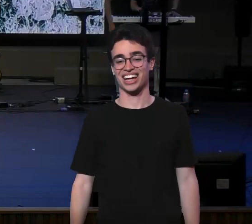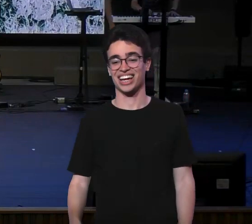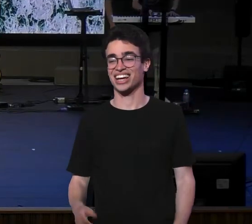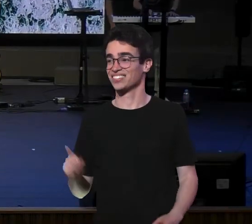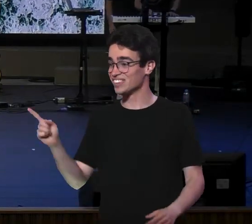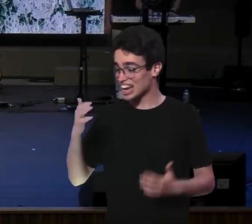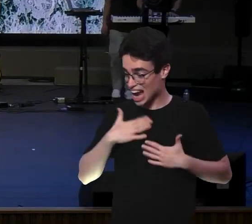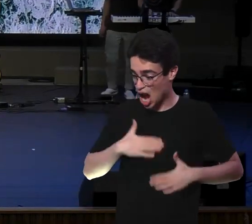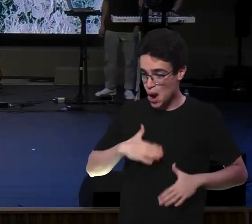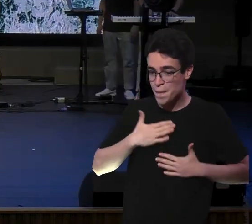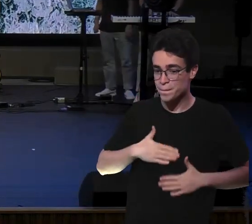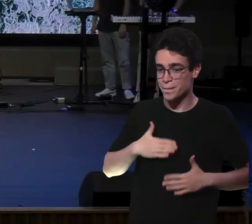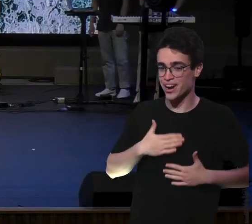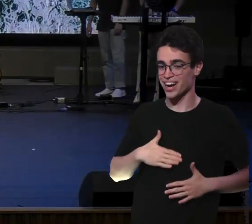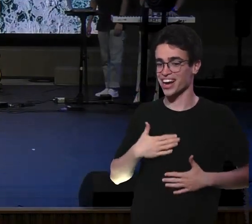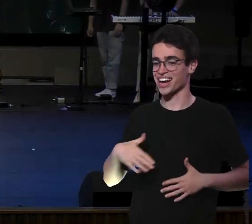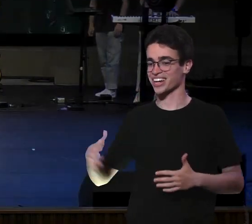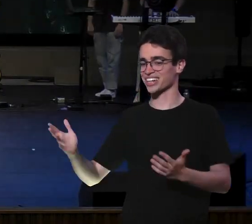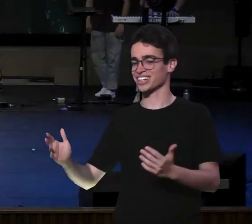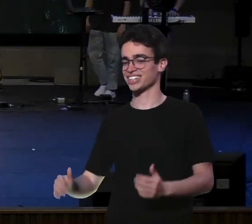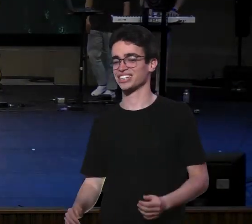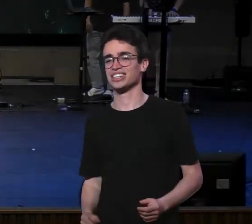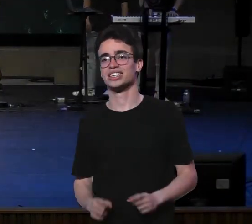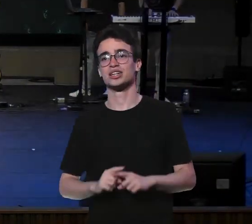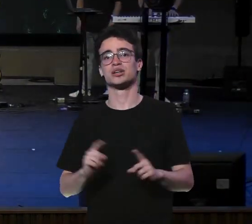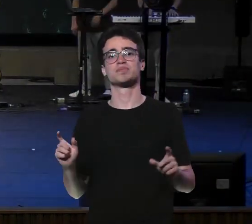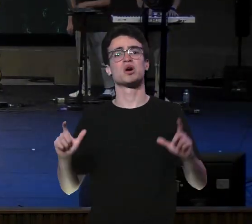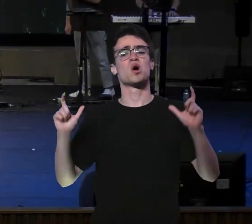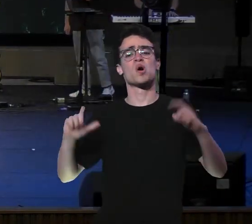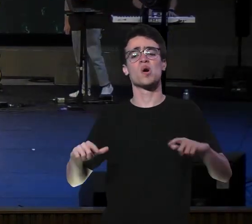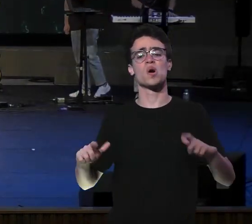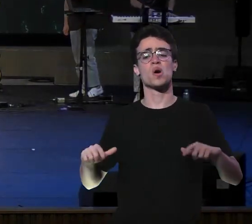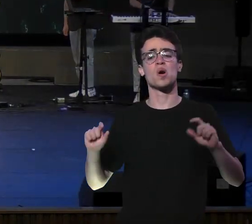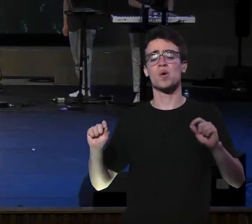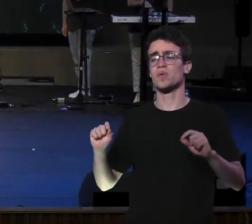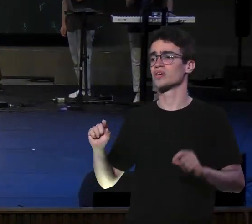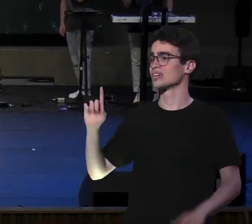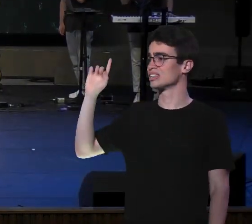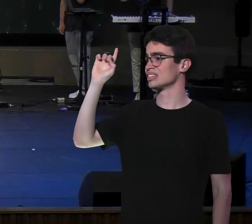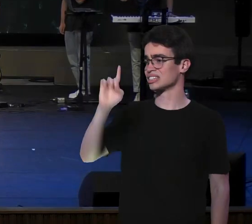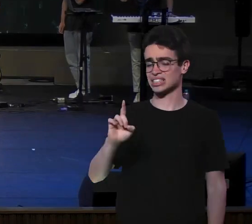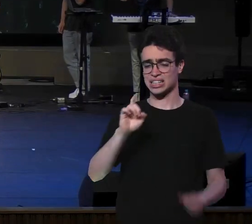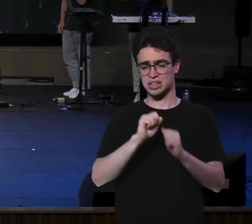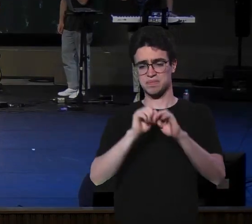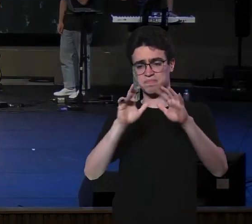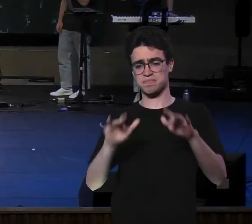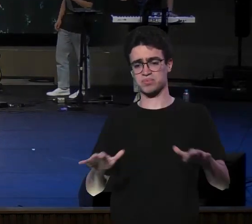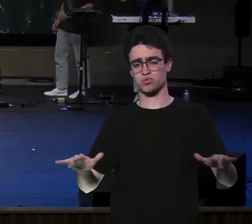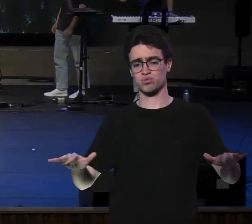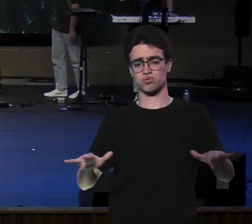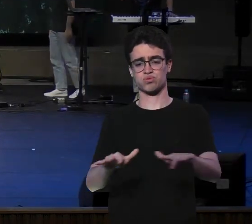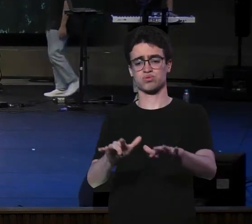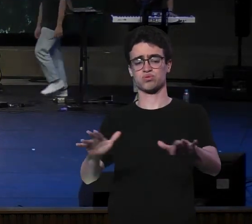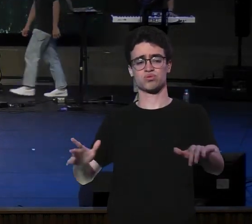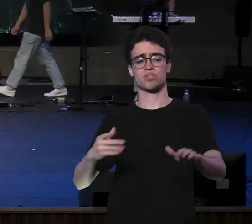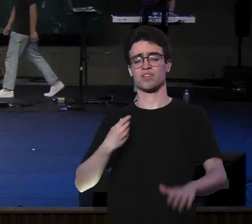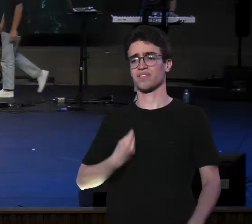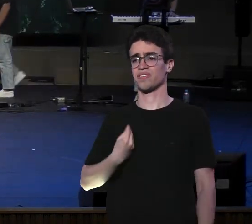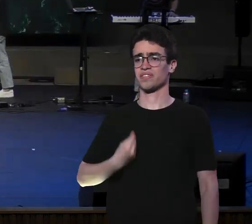Vai devagar. Só que onde o rio de Deus vai, tudo viverá.